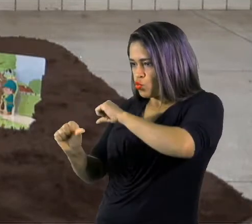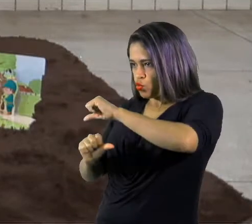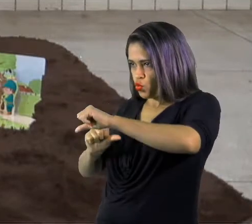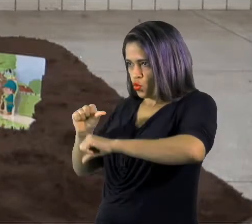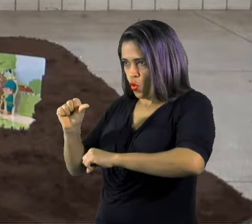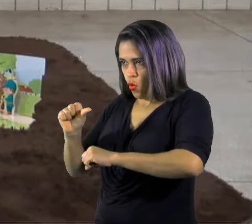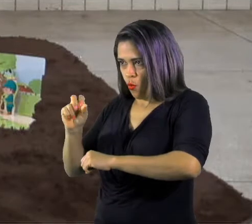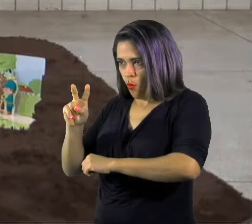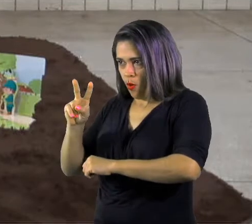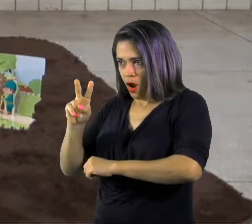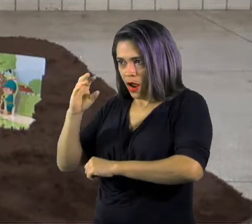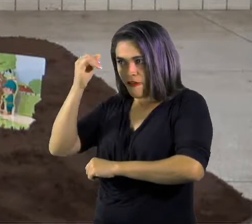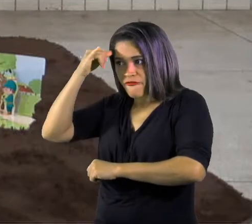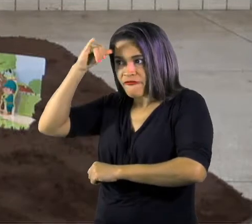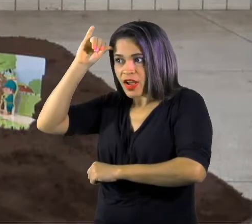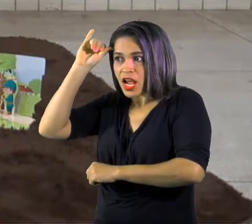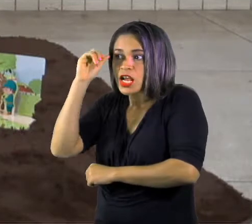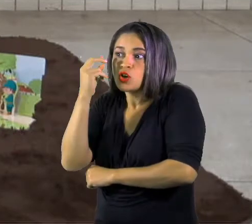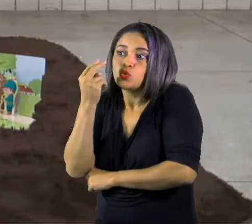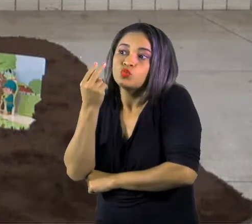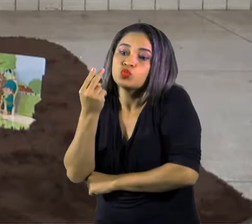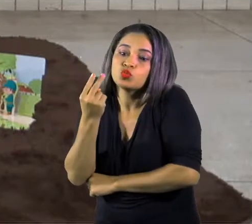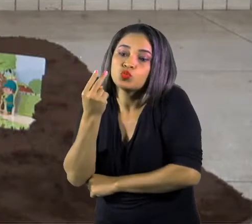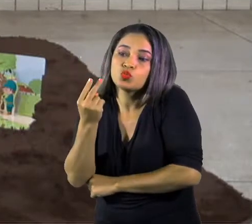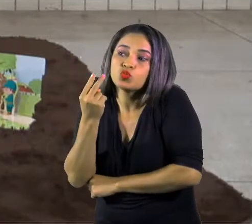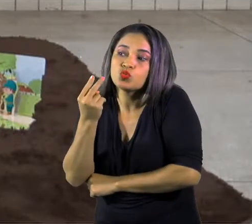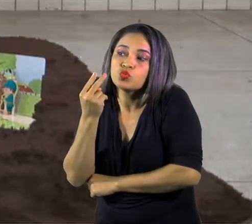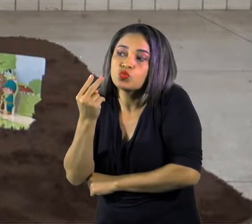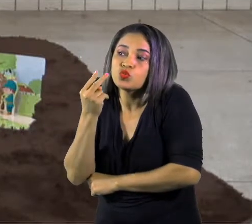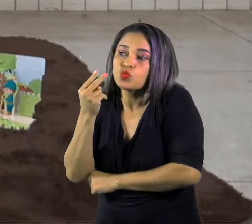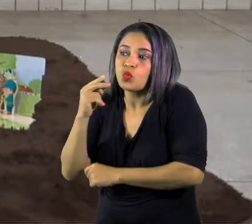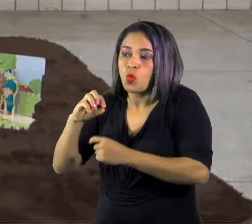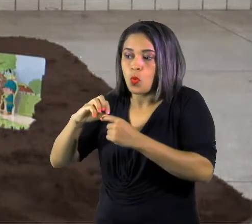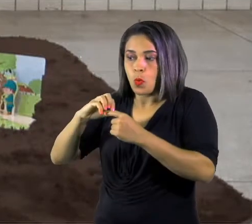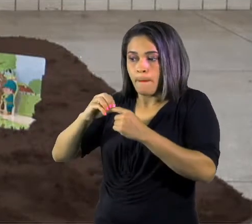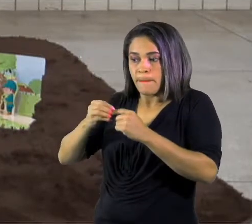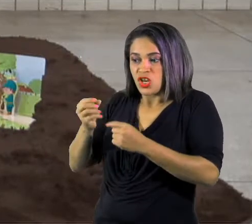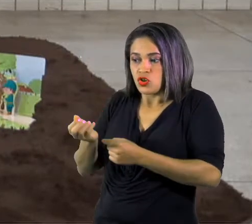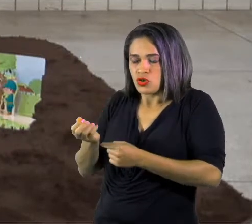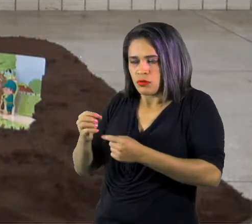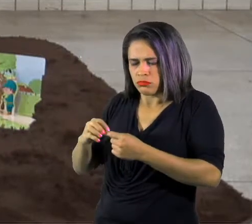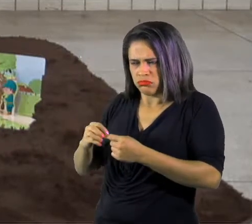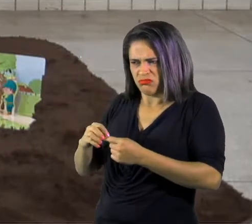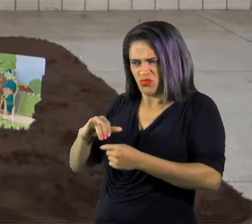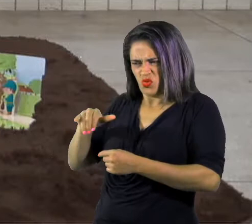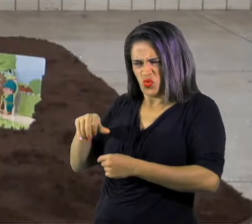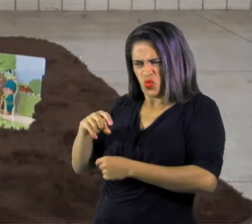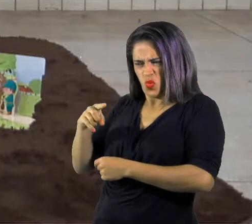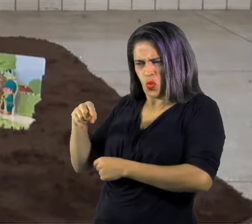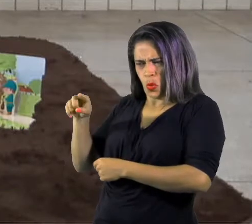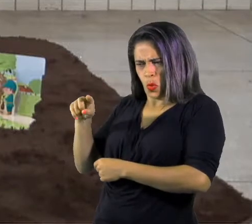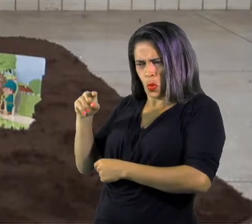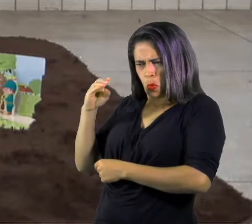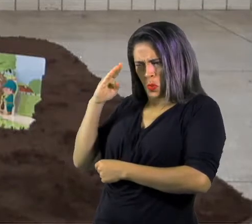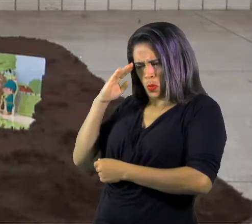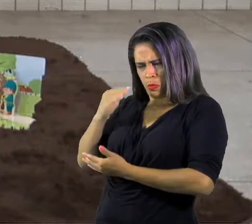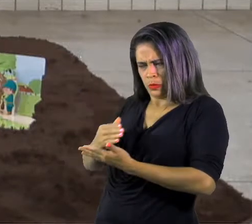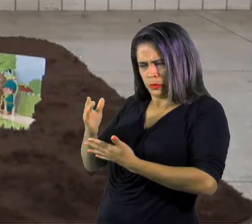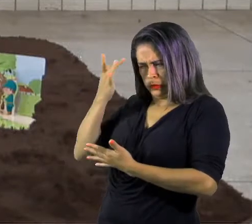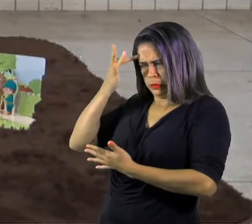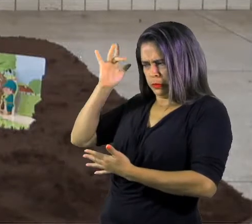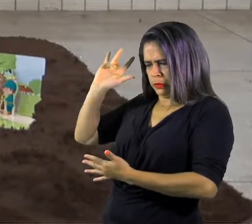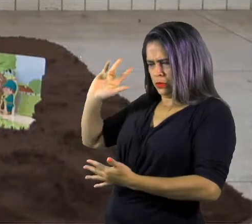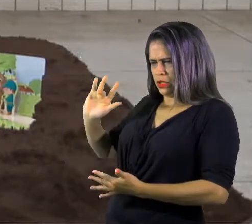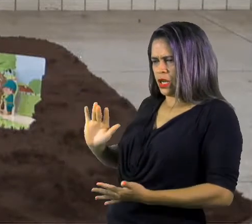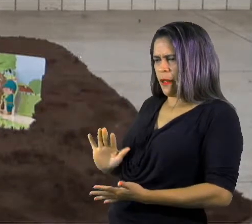vaquinha por duas sementinhas de feijão. João, a princípio, achou um pouco estranho,